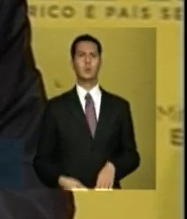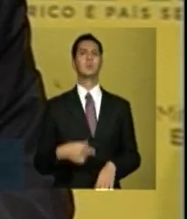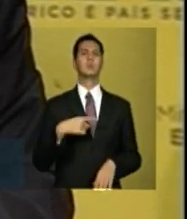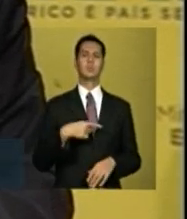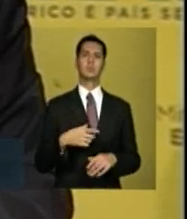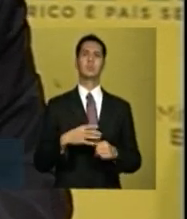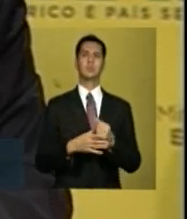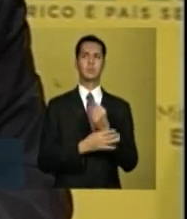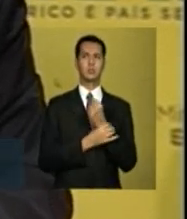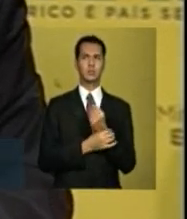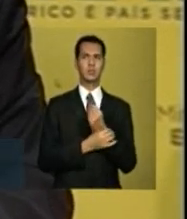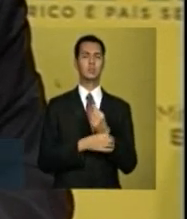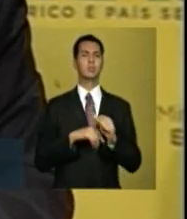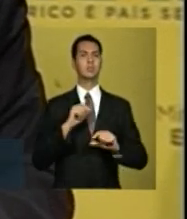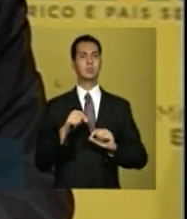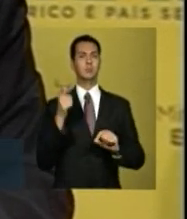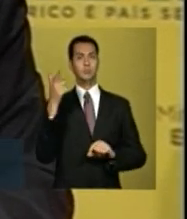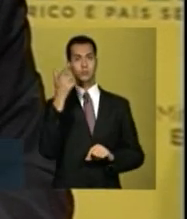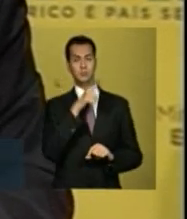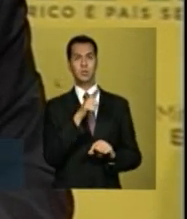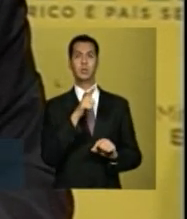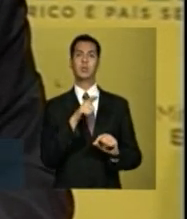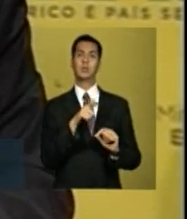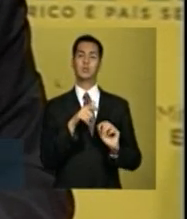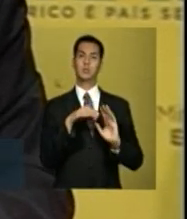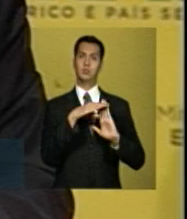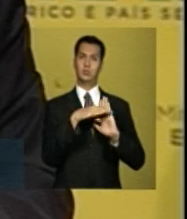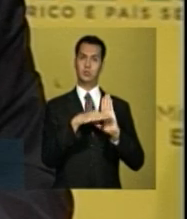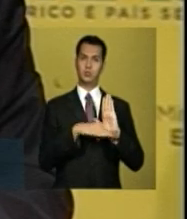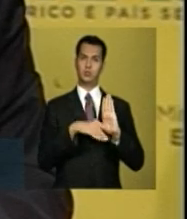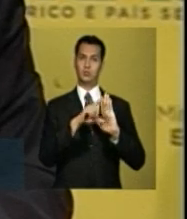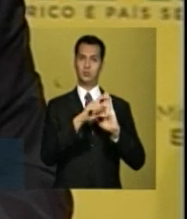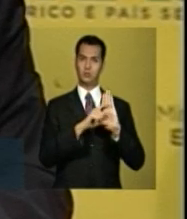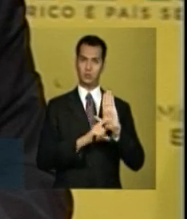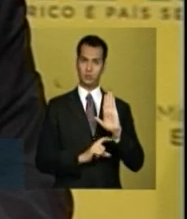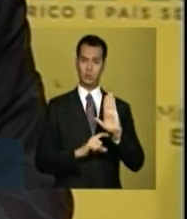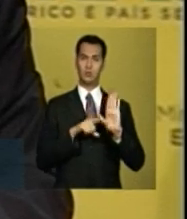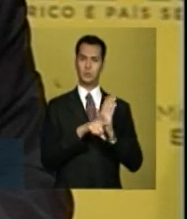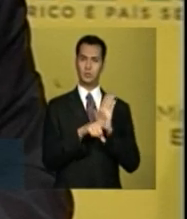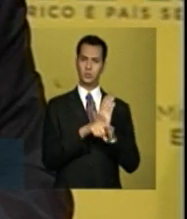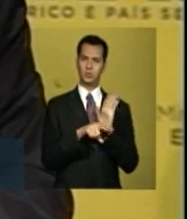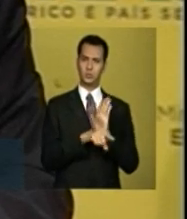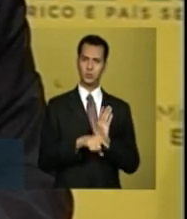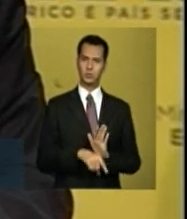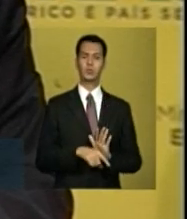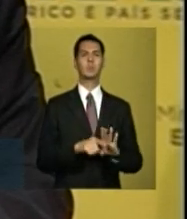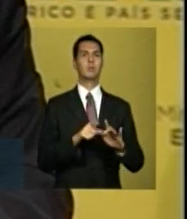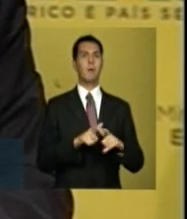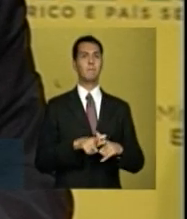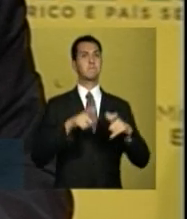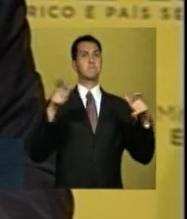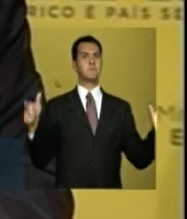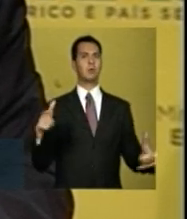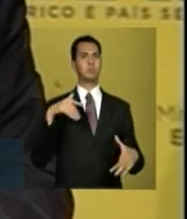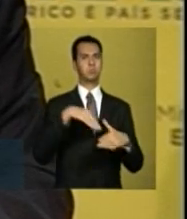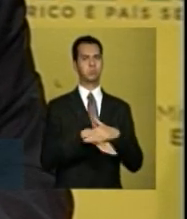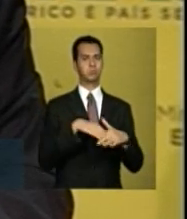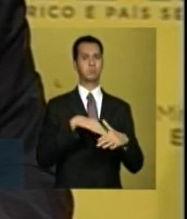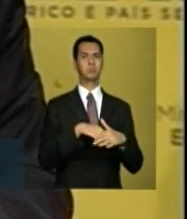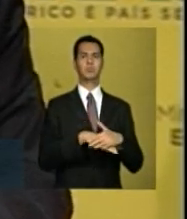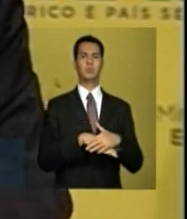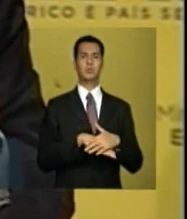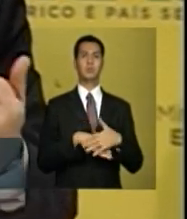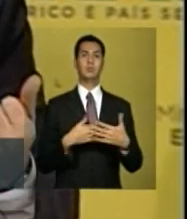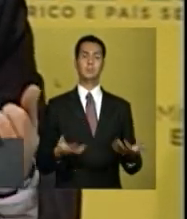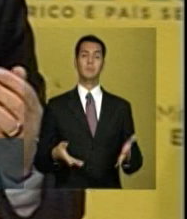segurança para ampliar de forma substantiva o banco de itens e todos os itens nós só consideramos como